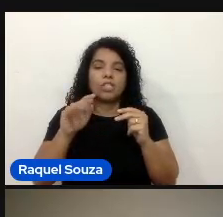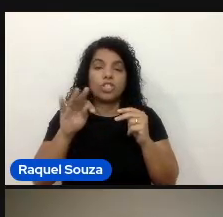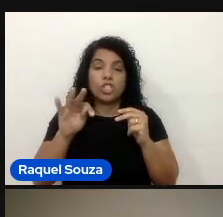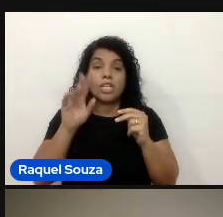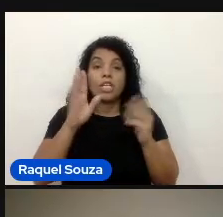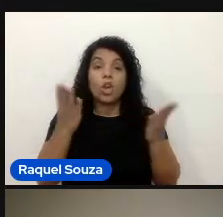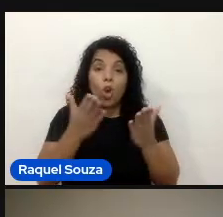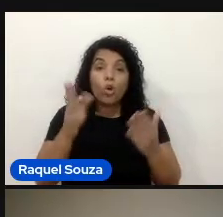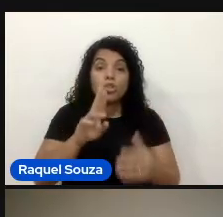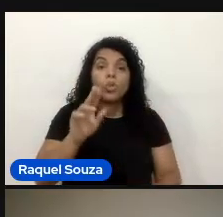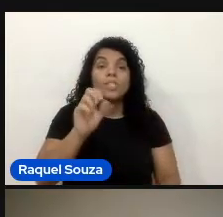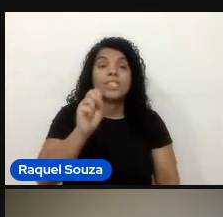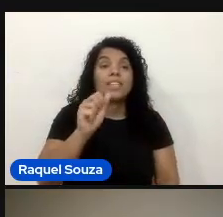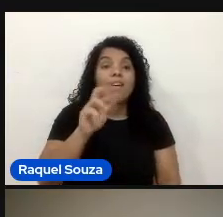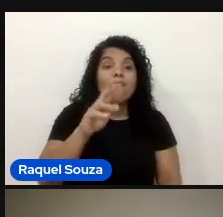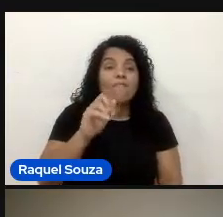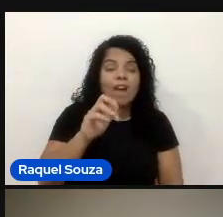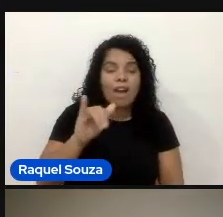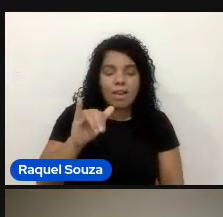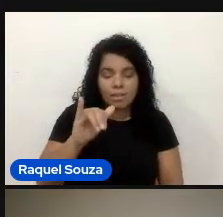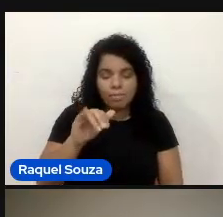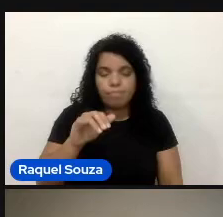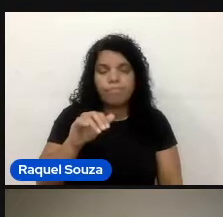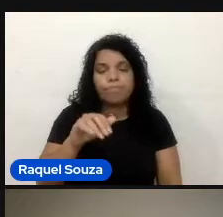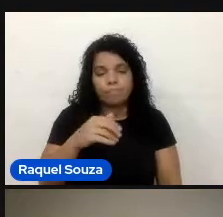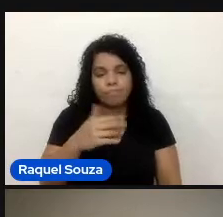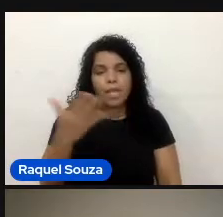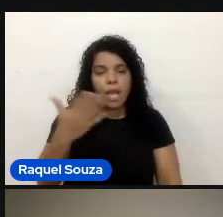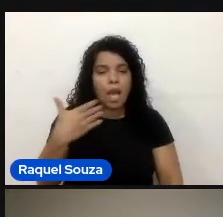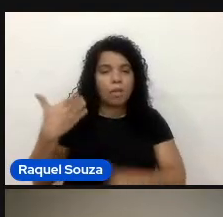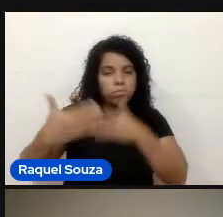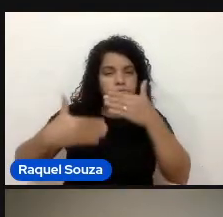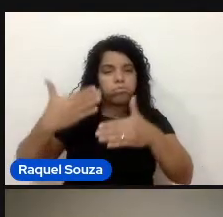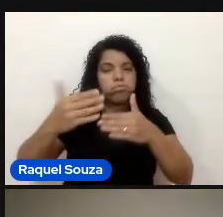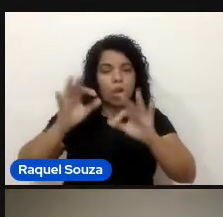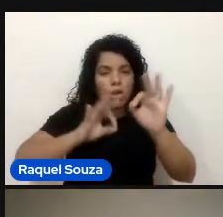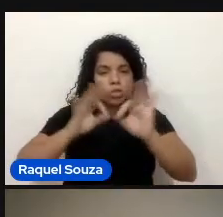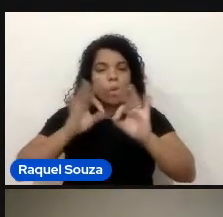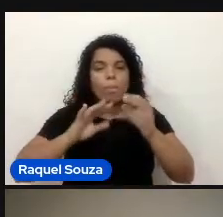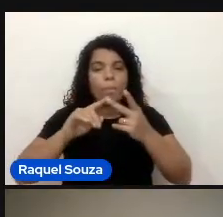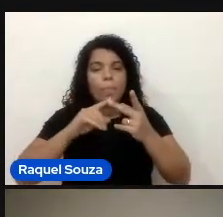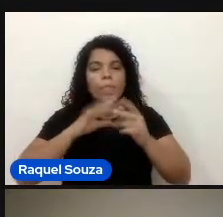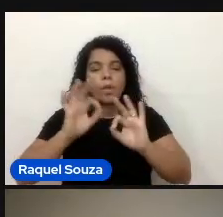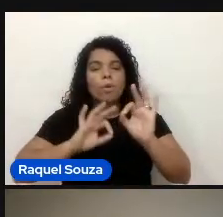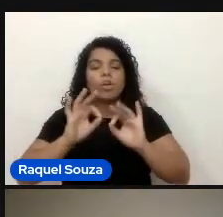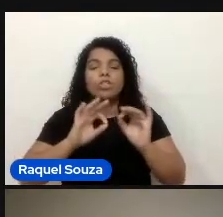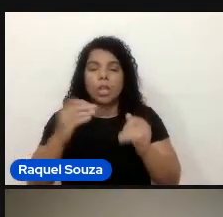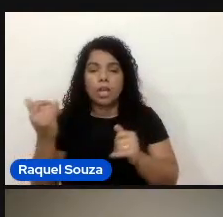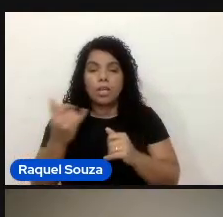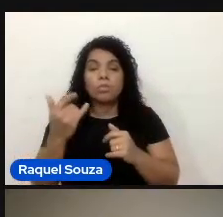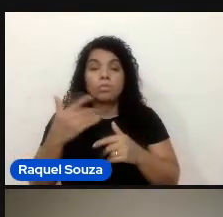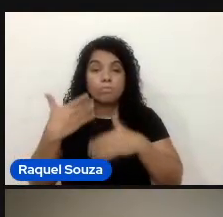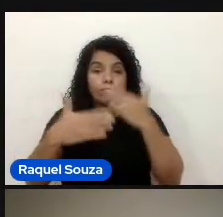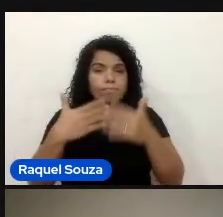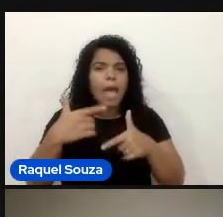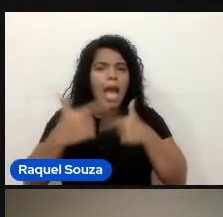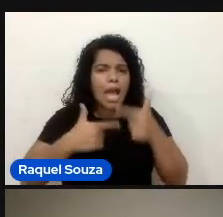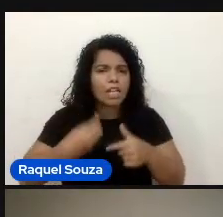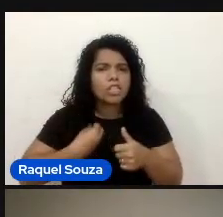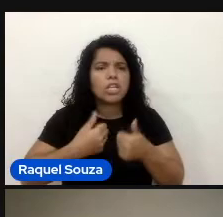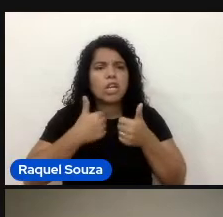Safari. A evolução do projeto é constante, o projeto é extremamente ativo, é muito bem